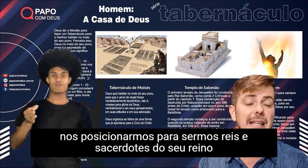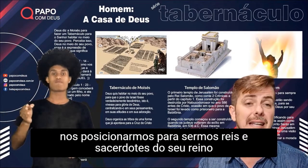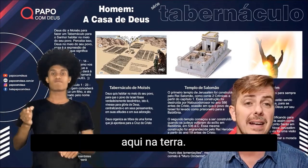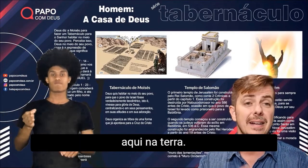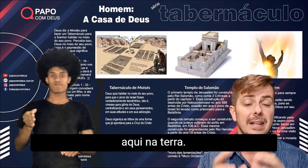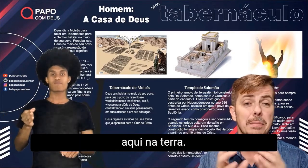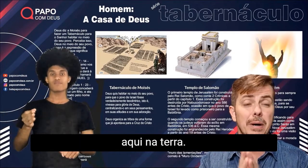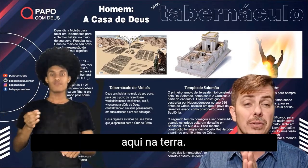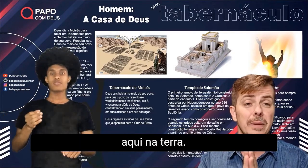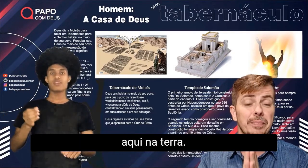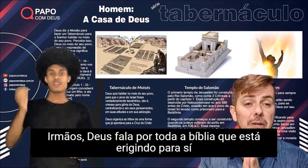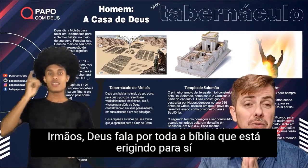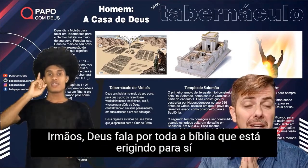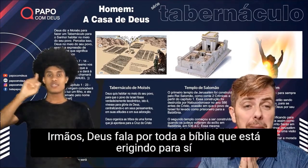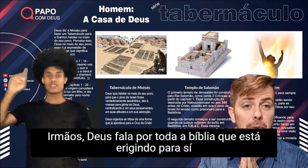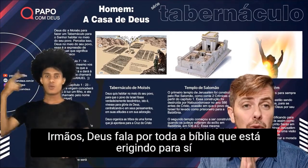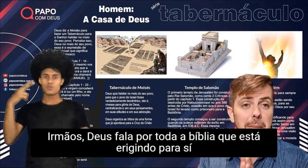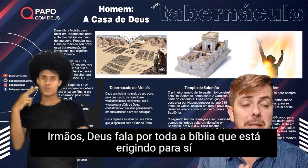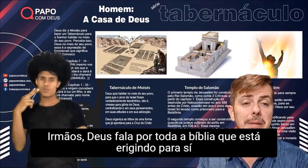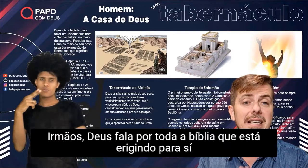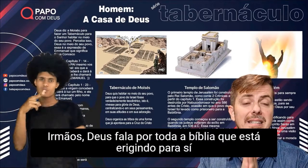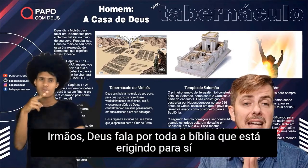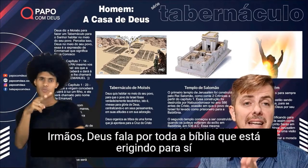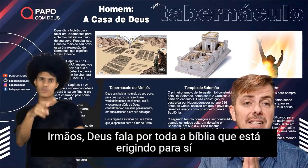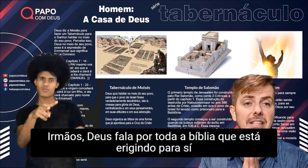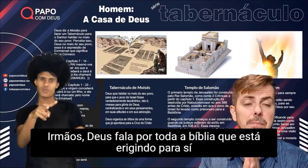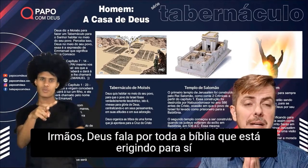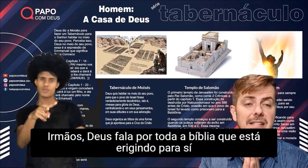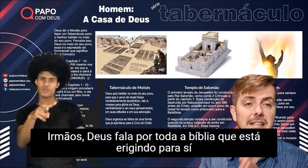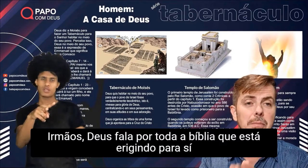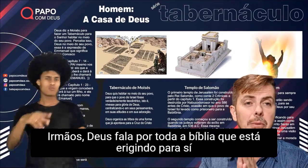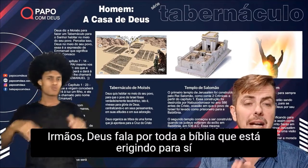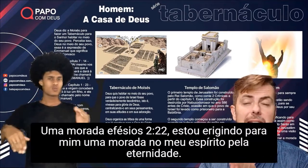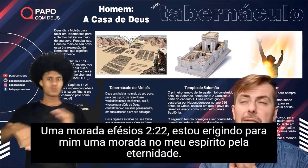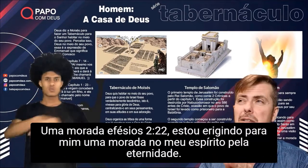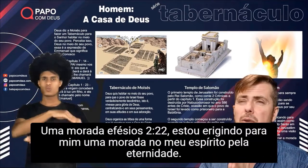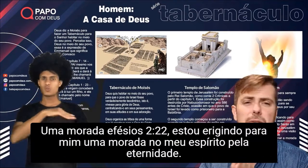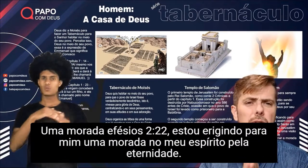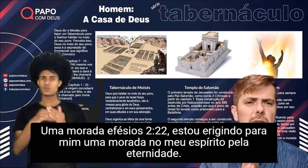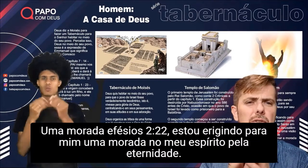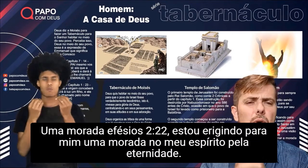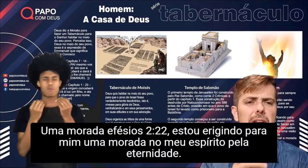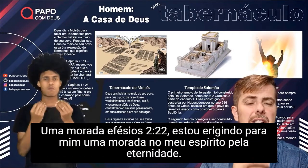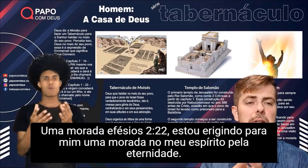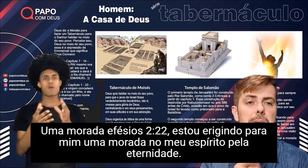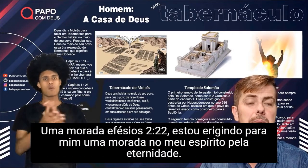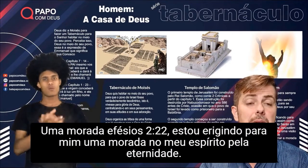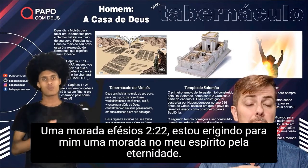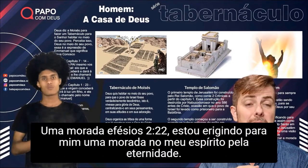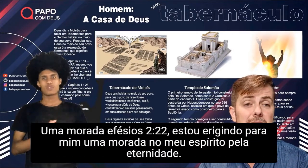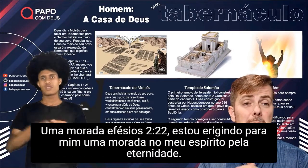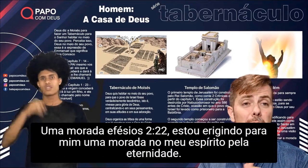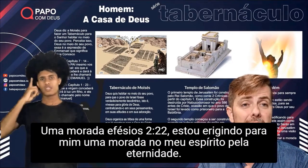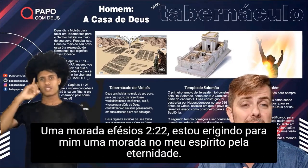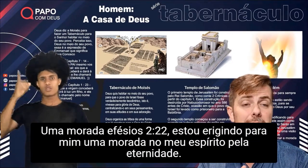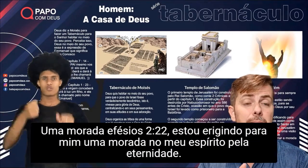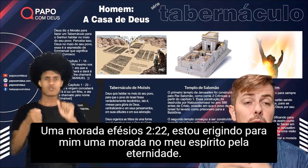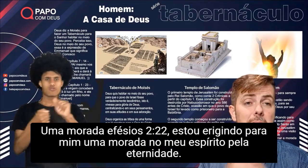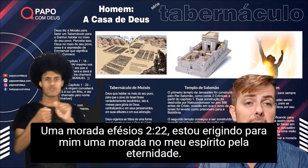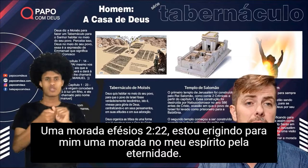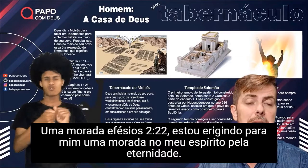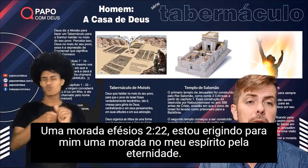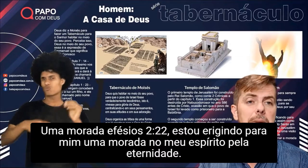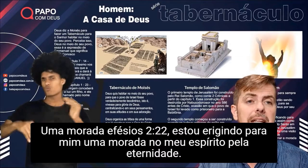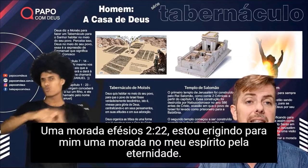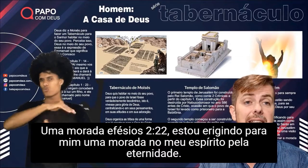seu reino aqui na terra. Irmãos, Deus fala por toda a Bíblia que está erigindo para si uma morada. Efésios 2, 22. Estou erigindo para si uma morada